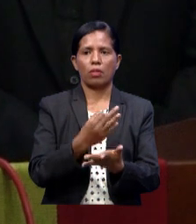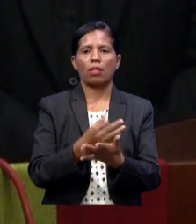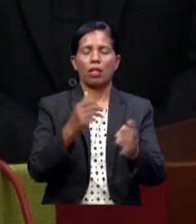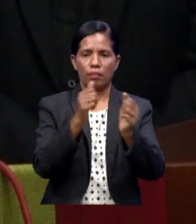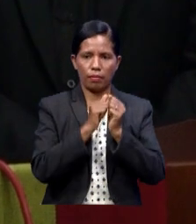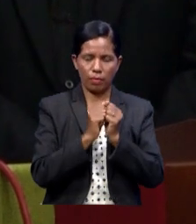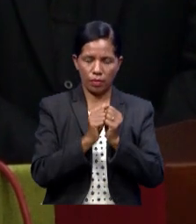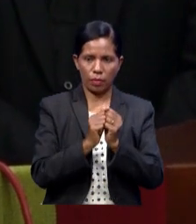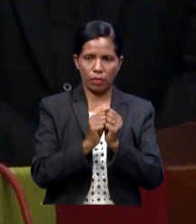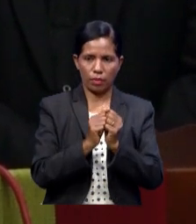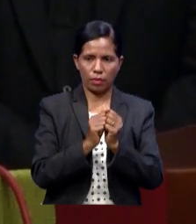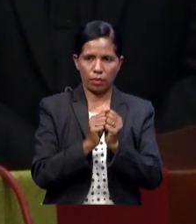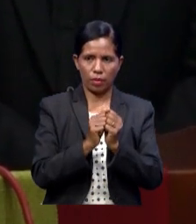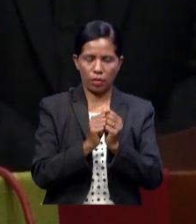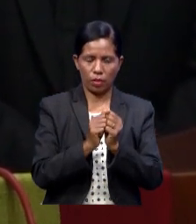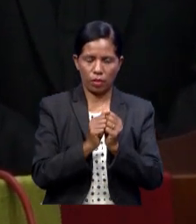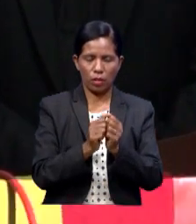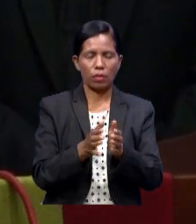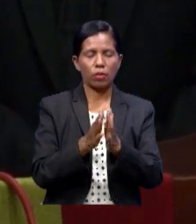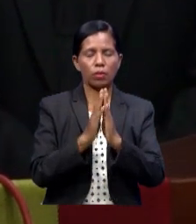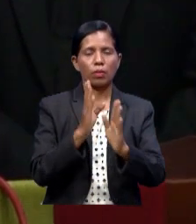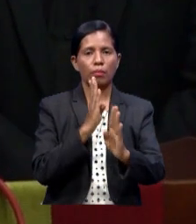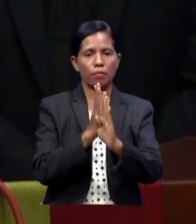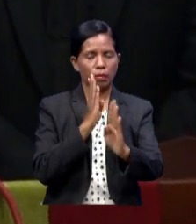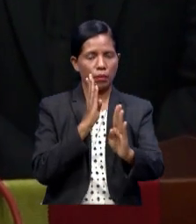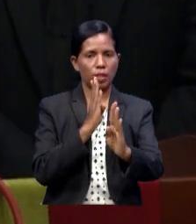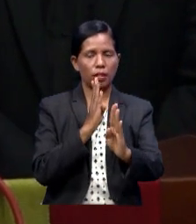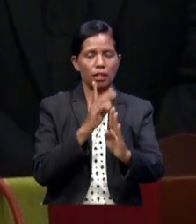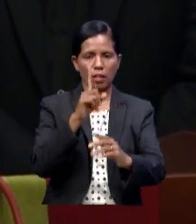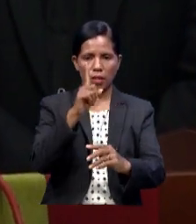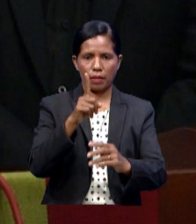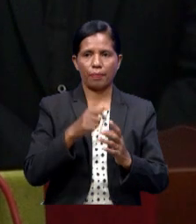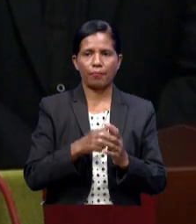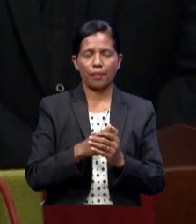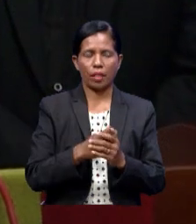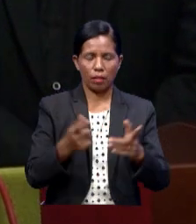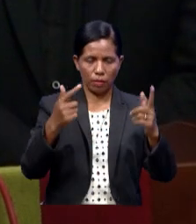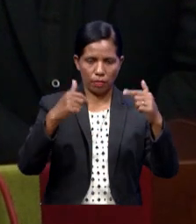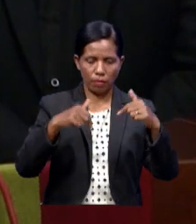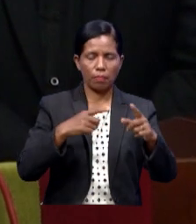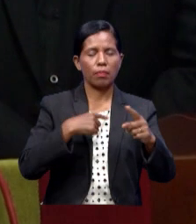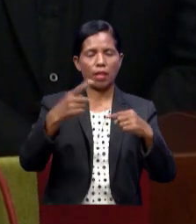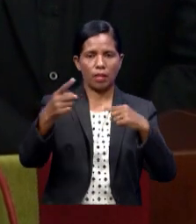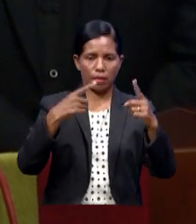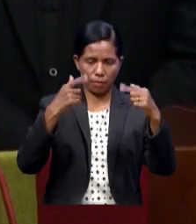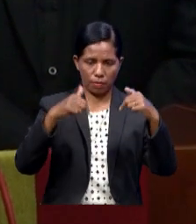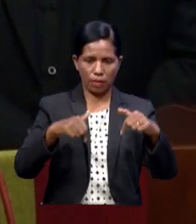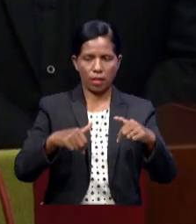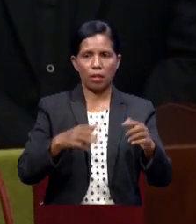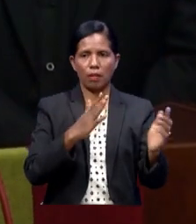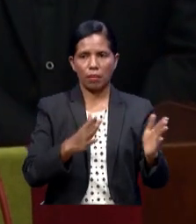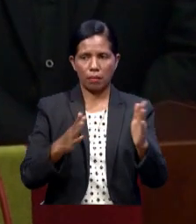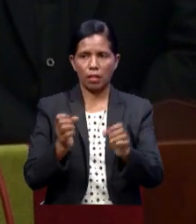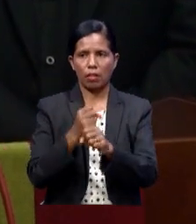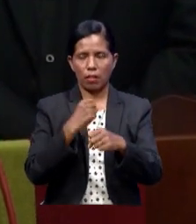di hameno pis ida par ho di bele pamai. Agora, a preparação halo